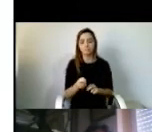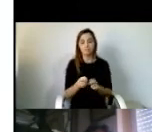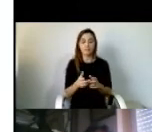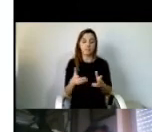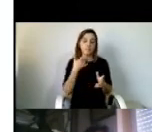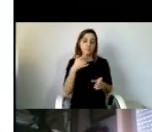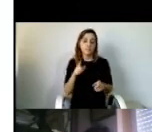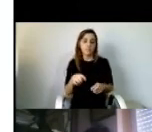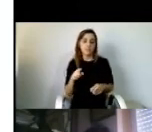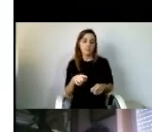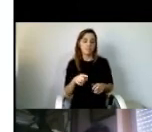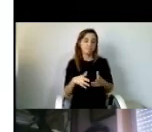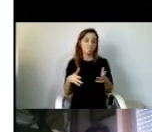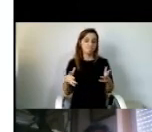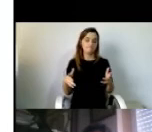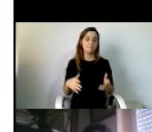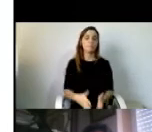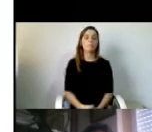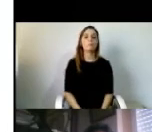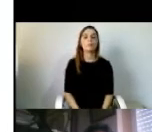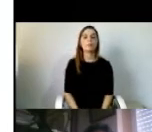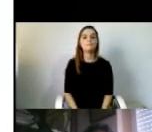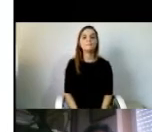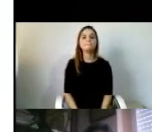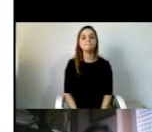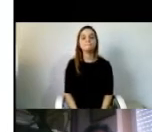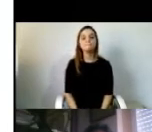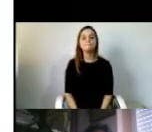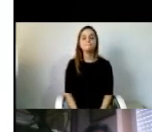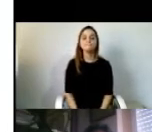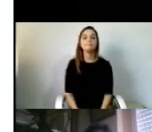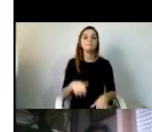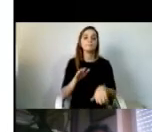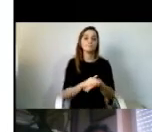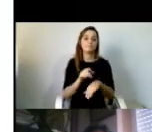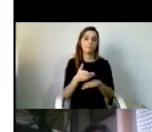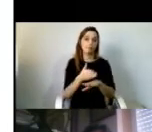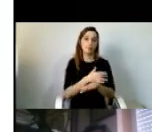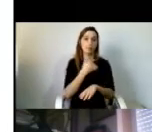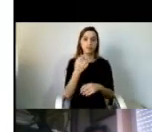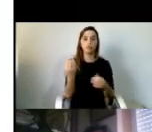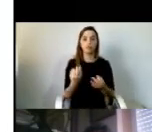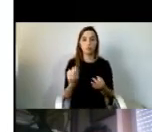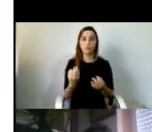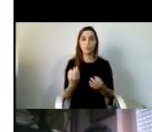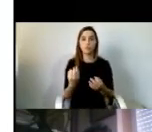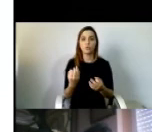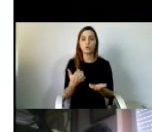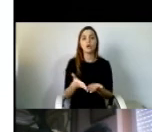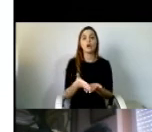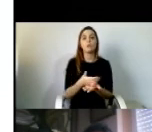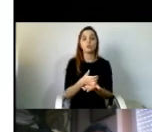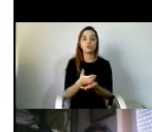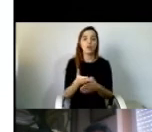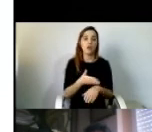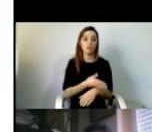mais premente. E tal como referido na amostra anterior,